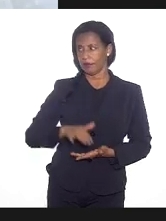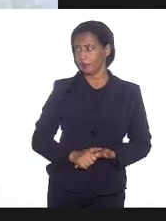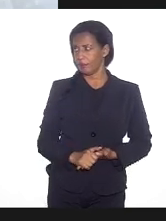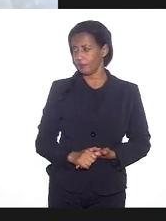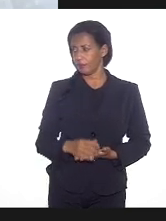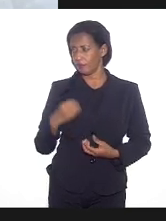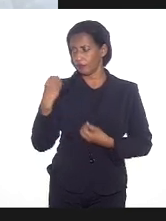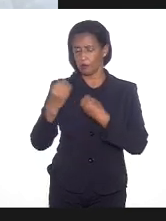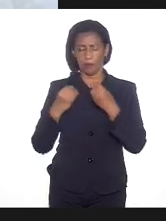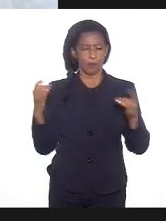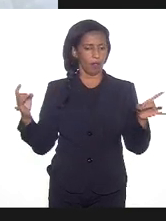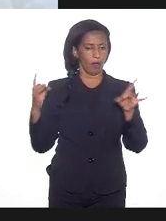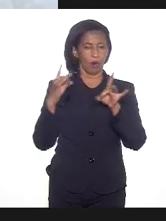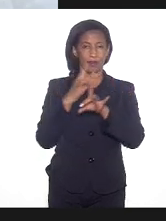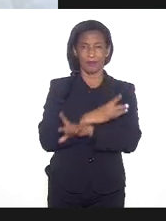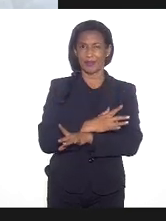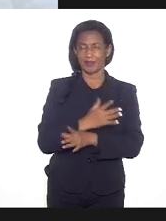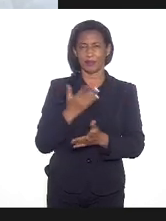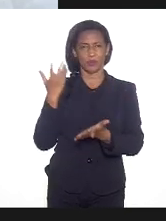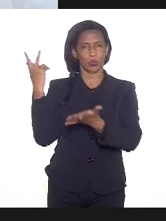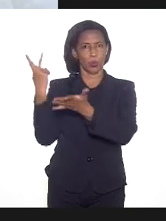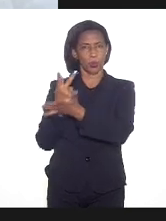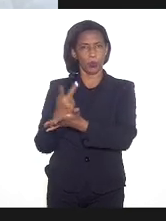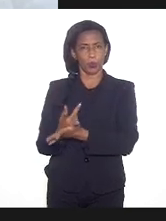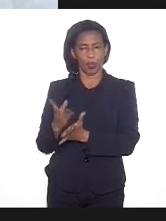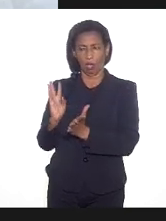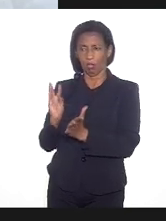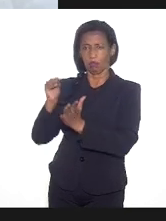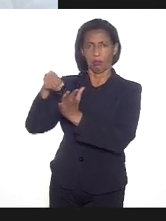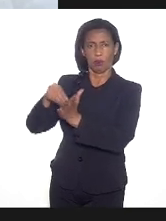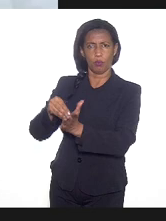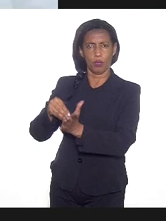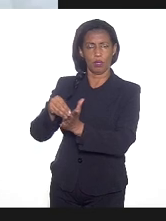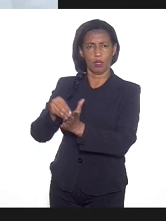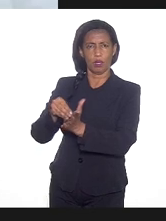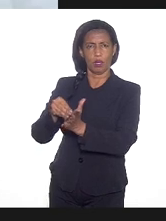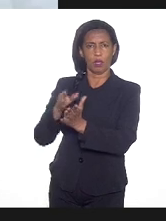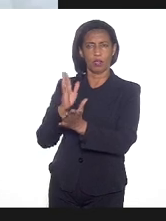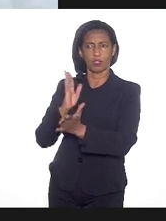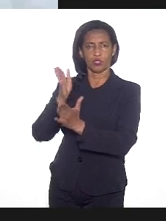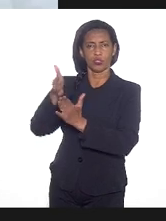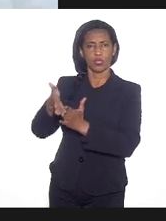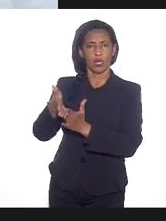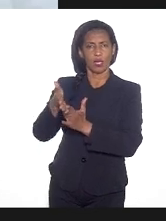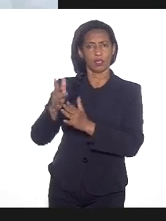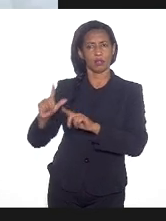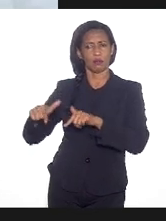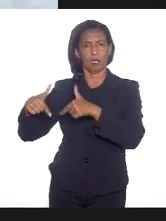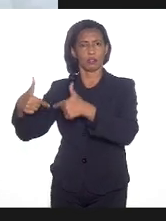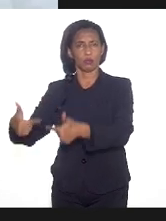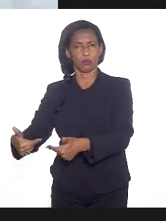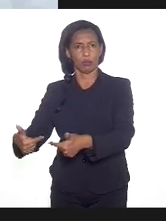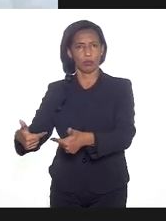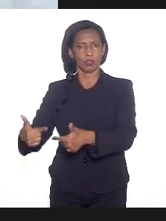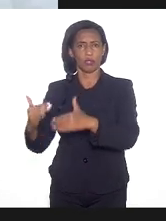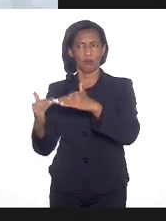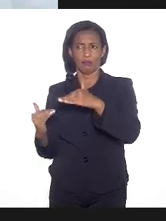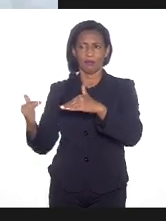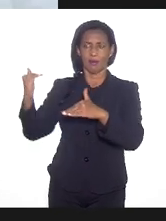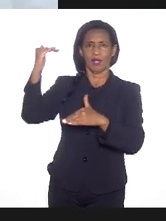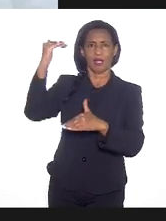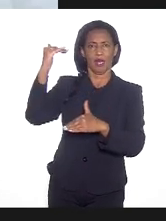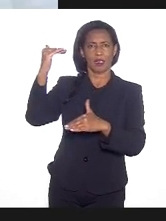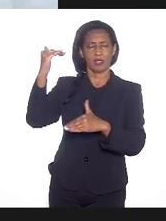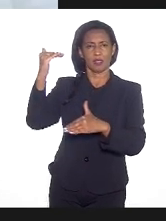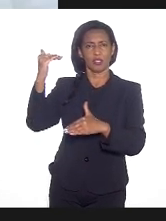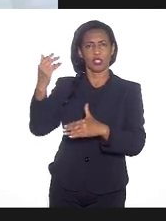É completamente desarrazoado atribuir relação direta entre operações que estabelecem decréscimos